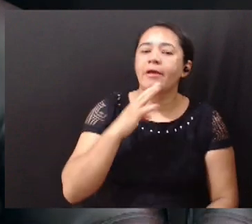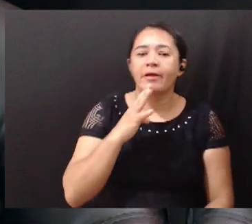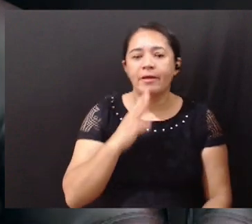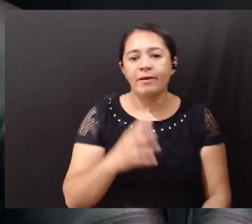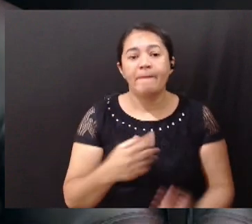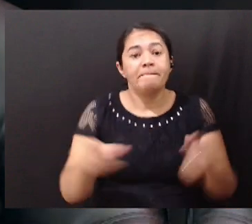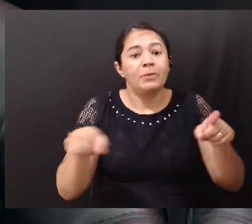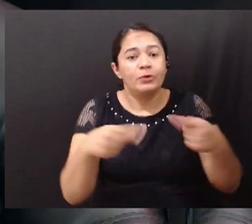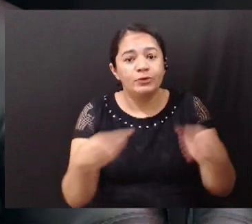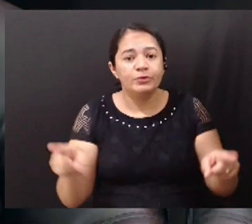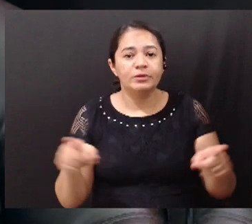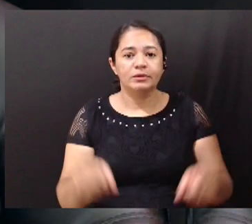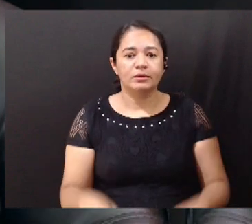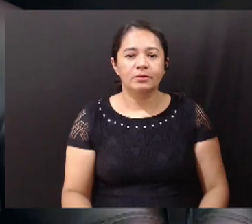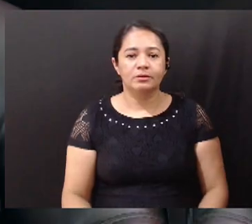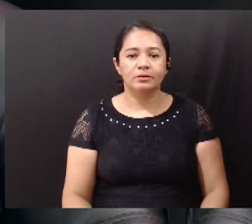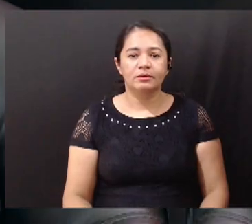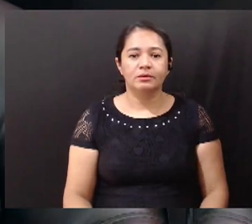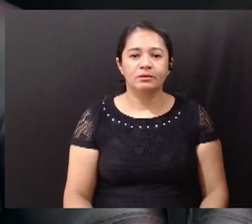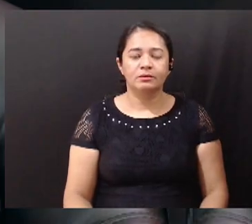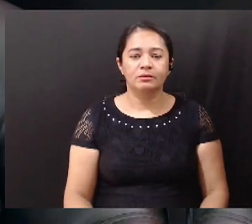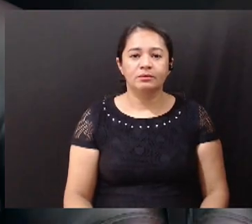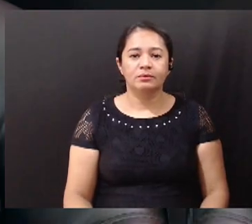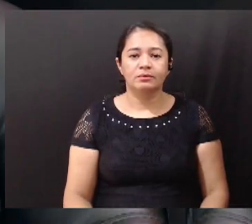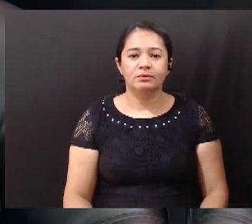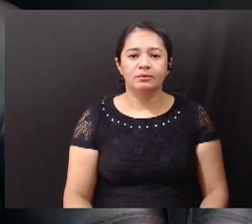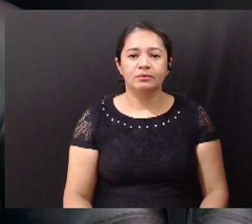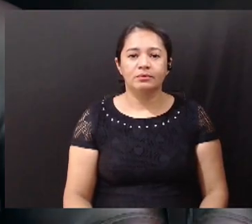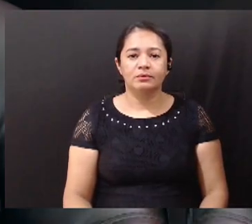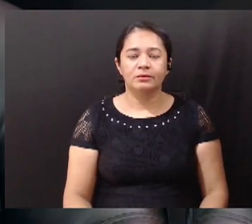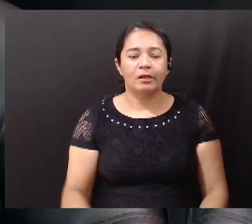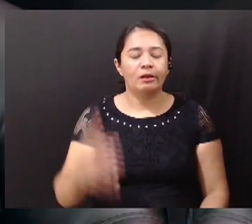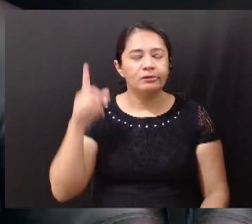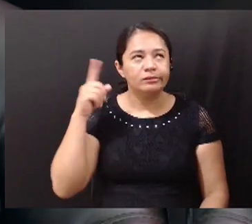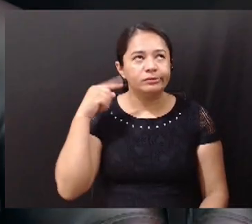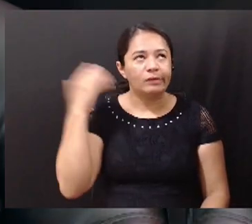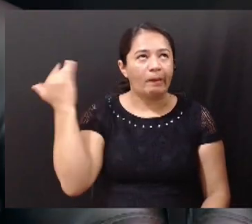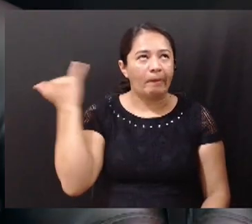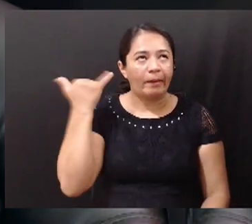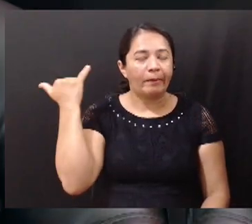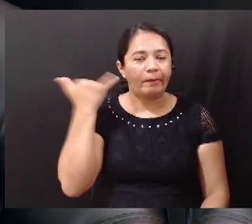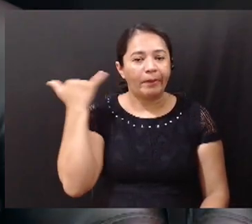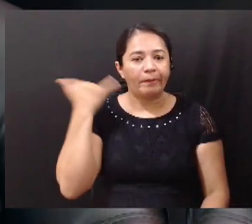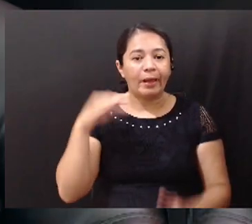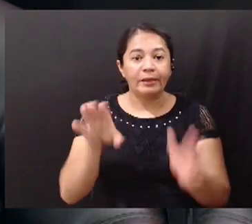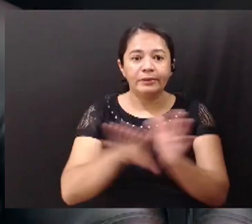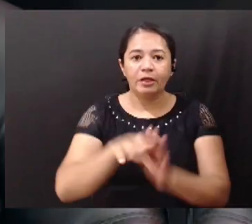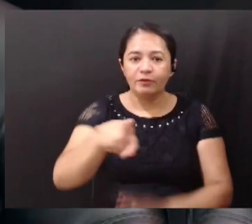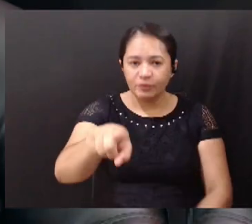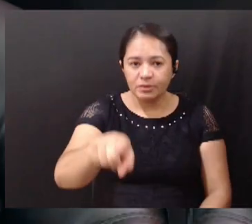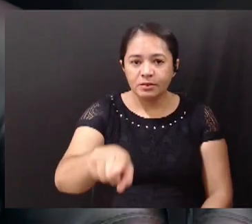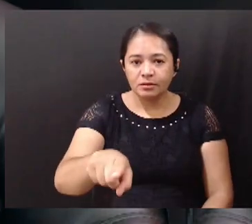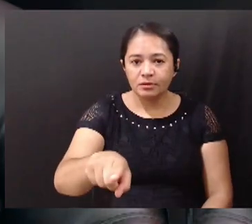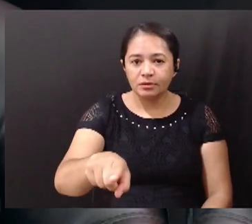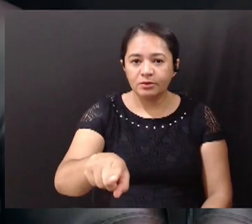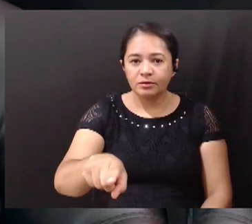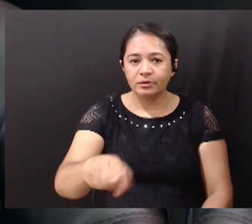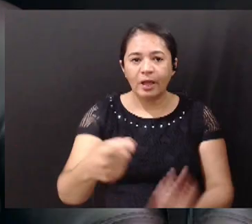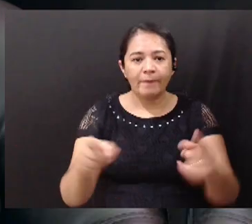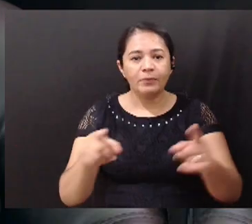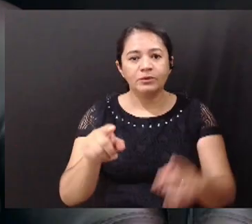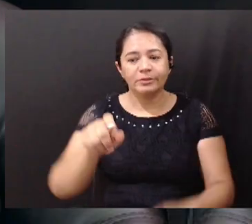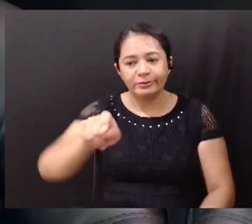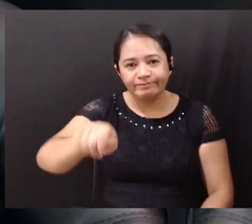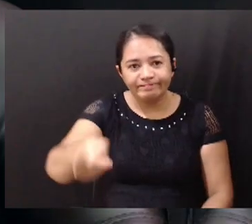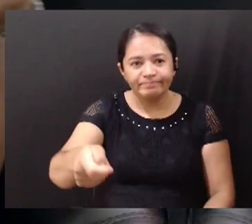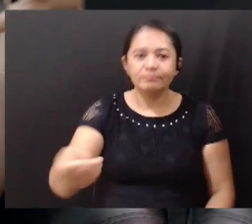conheço. Né? E é um disquinho riscado. Até você, de fato, colocar a música. Não há